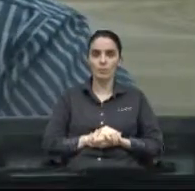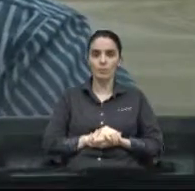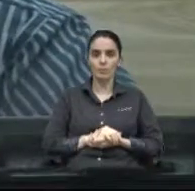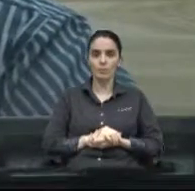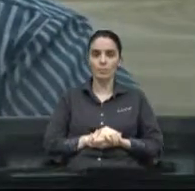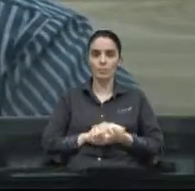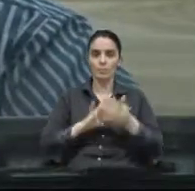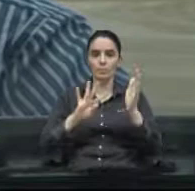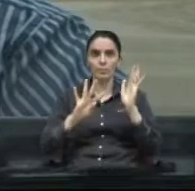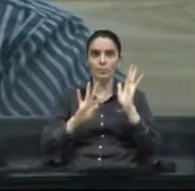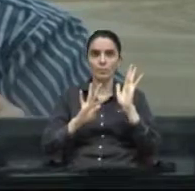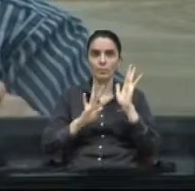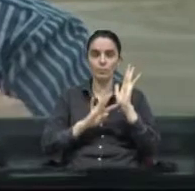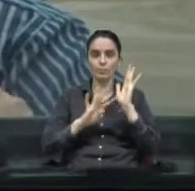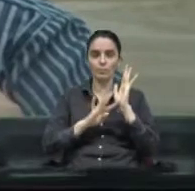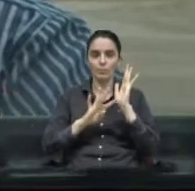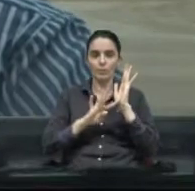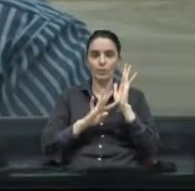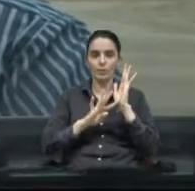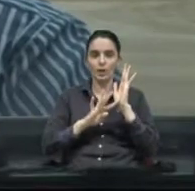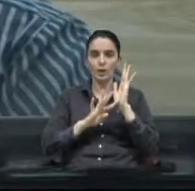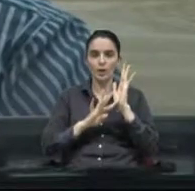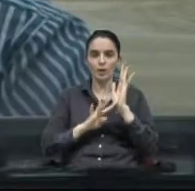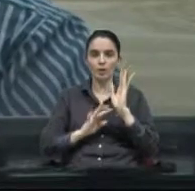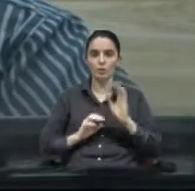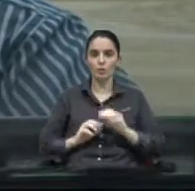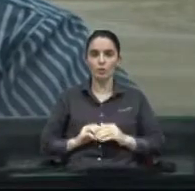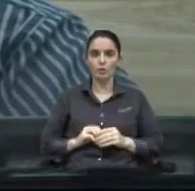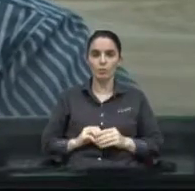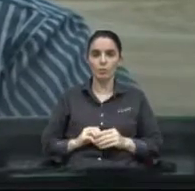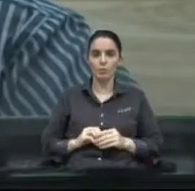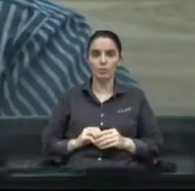Item 4 da pauta